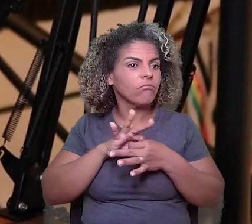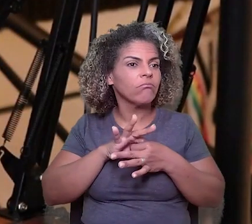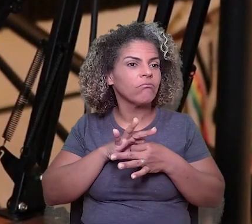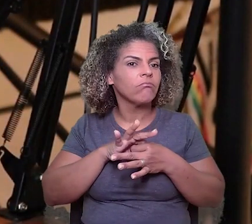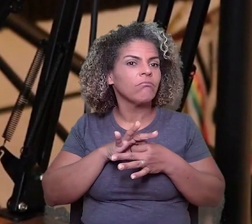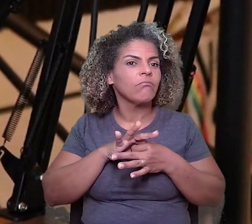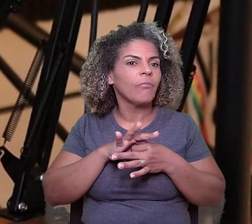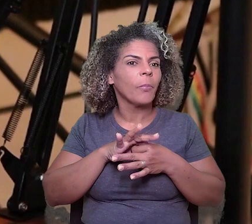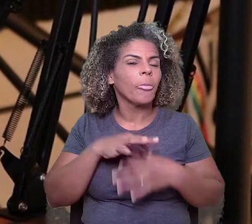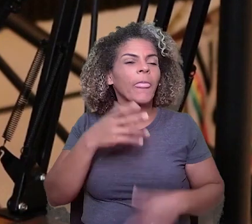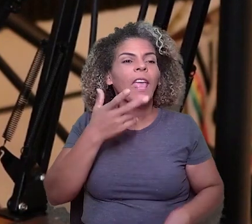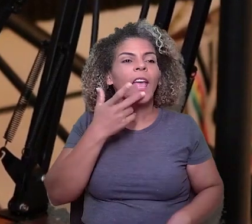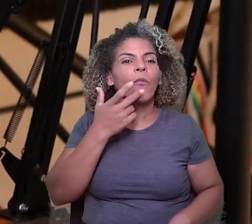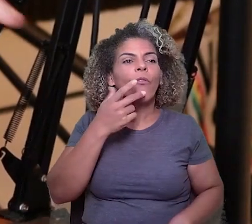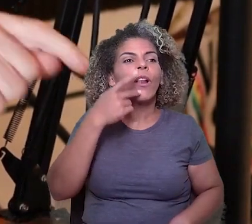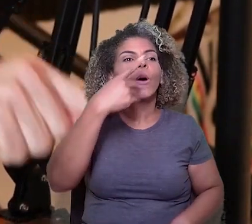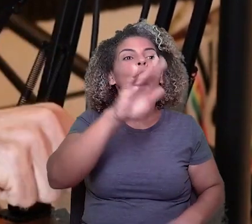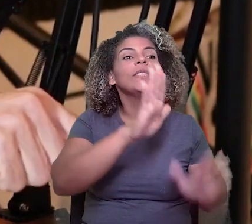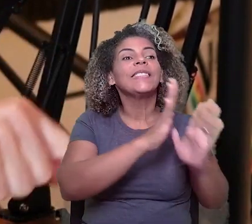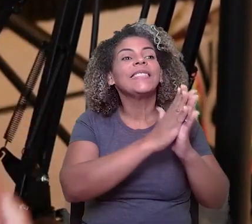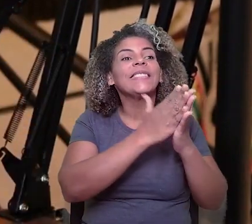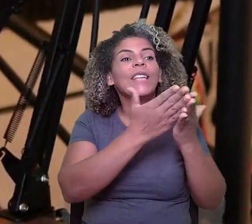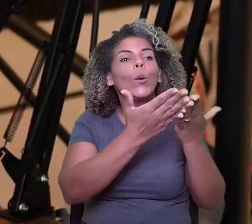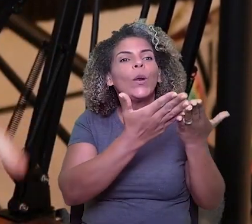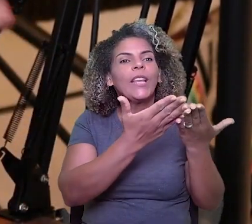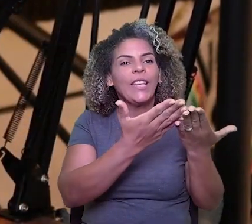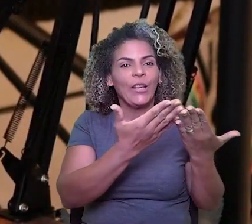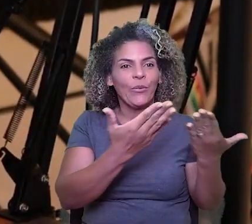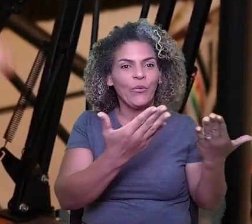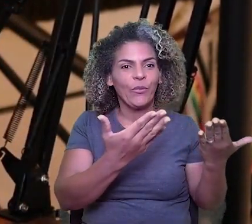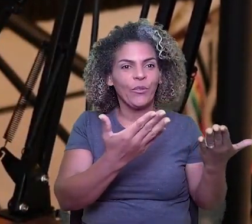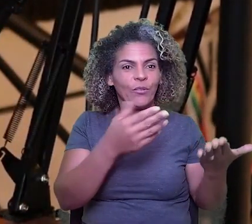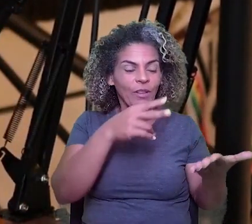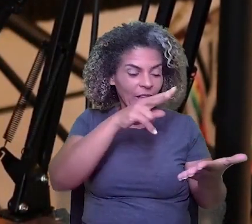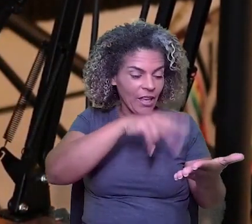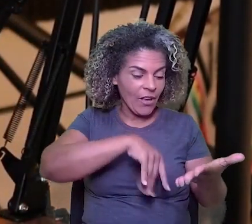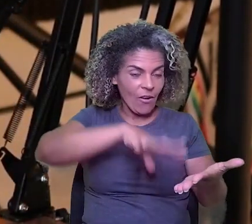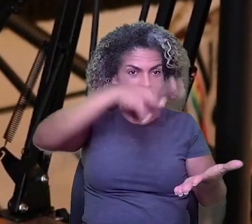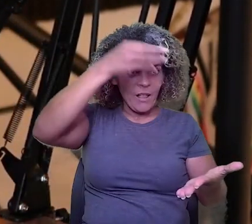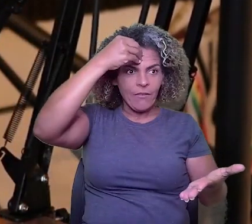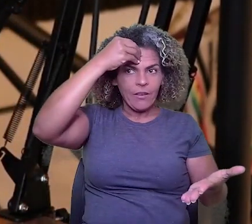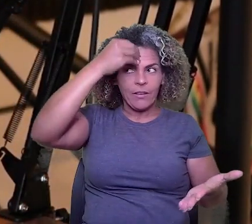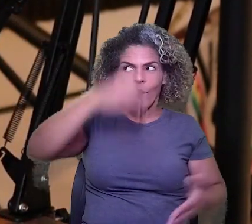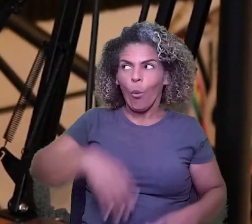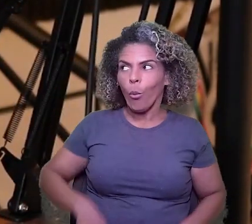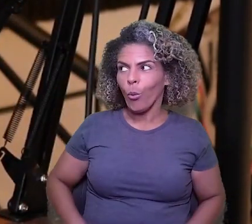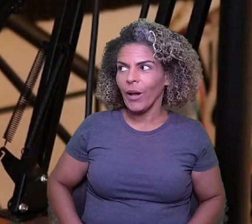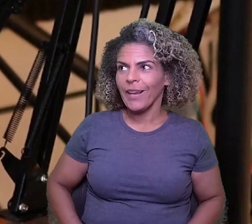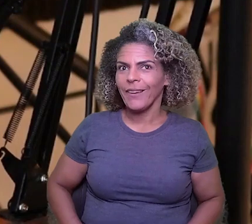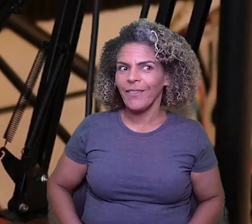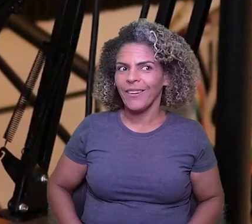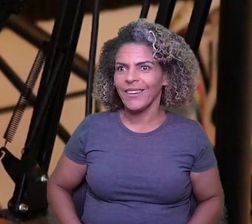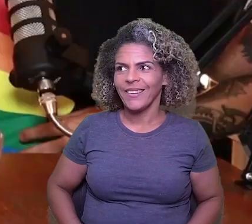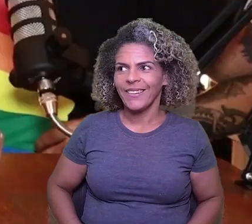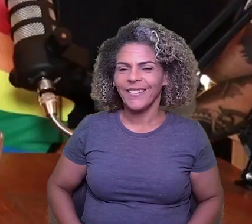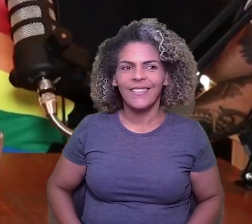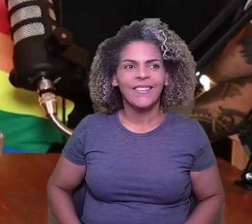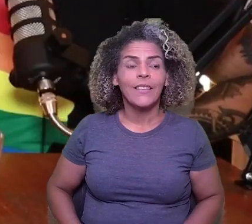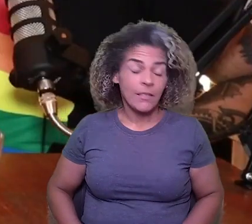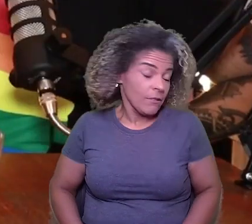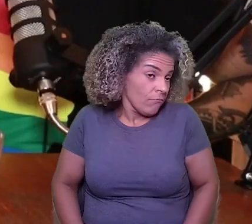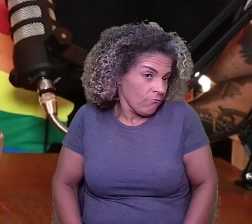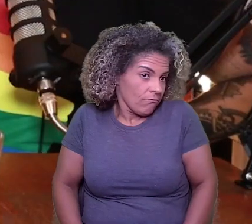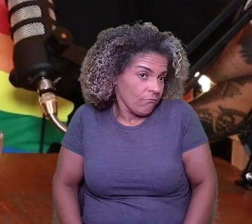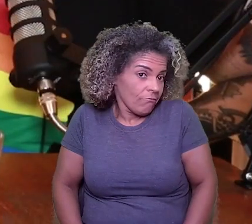defendo, eu vou citar um trecho do livro do senhor, que eu gravei. Ele regalou o olho para mim e falou assim, como assim? O livro é aquele que ele nem